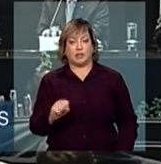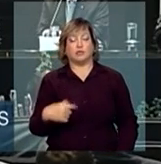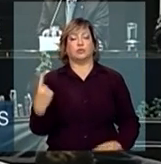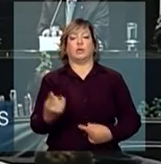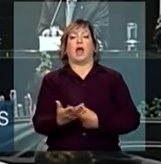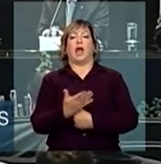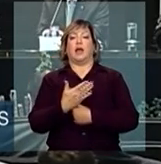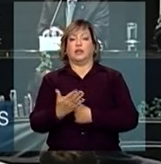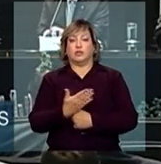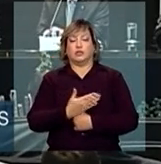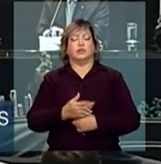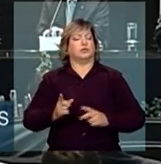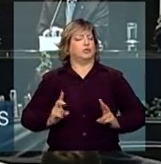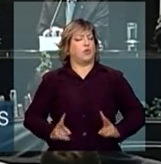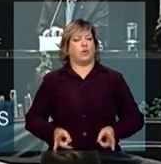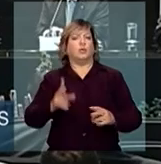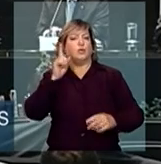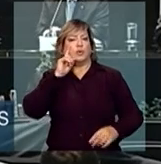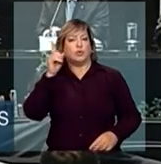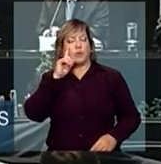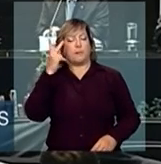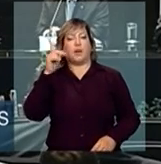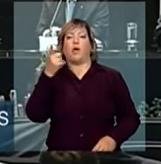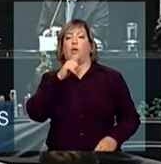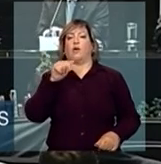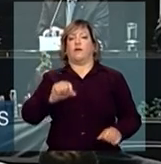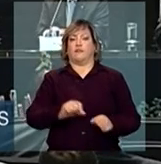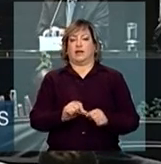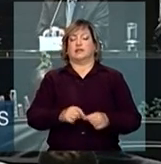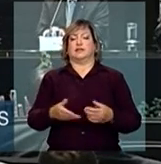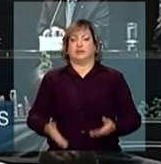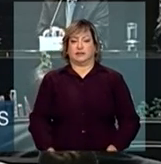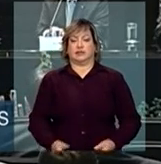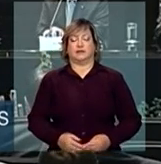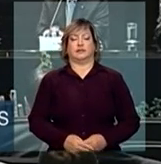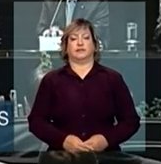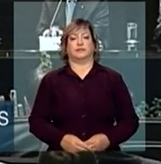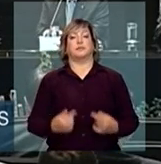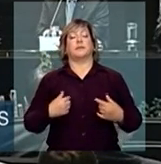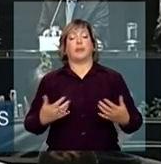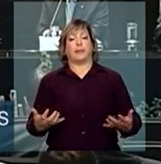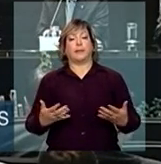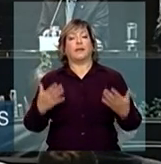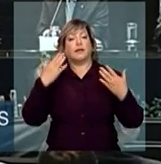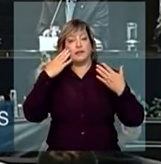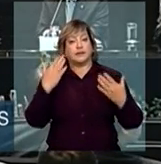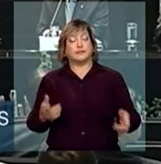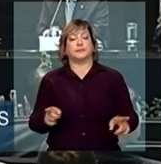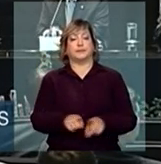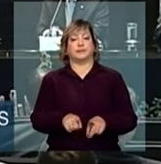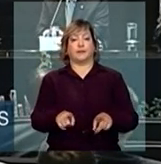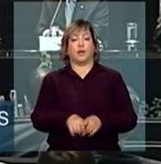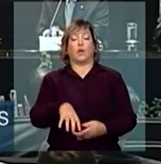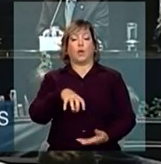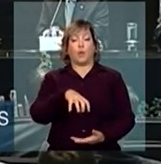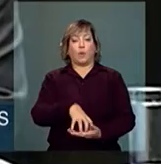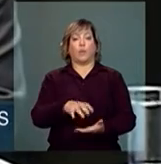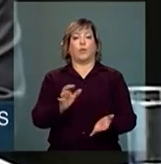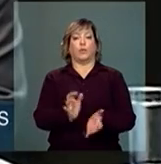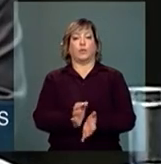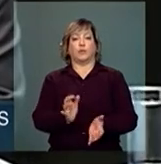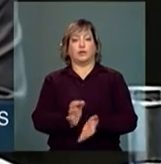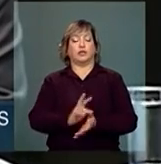ajudam dioturnamente para que isso possa acontecer. Quero agradecer à equipe da Diretoria de